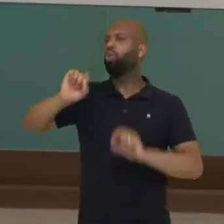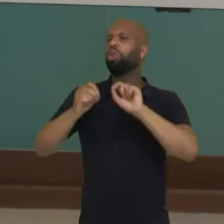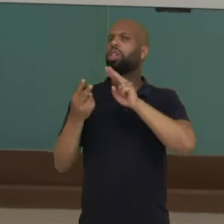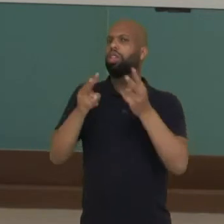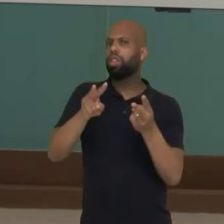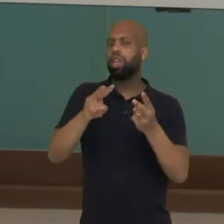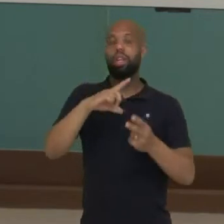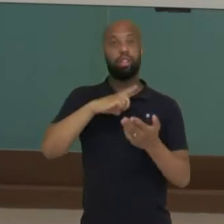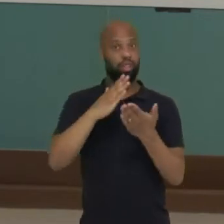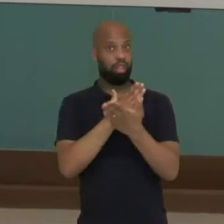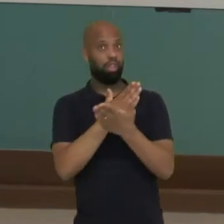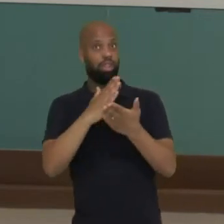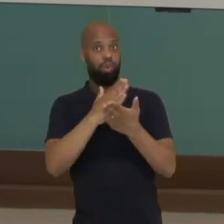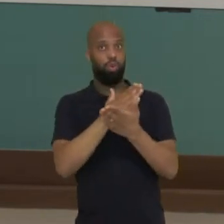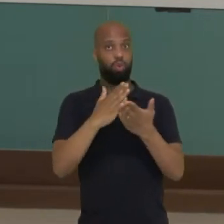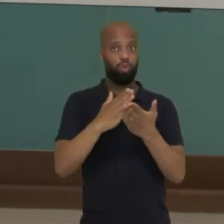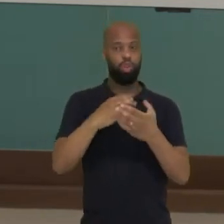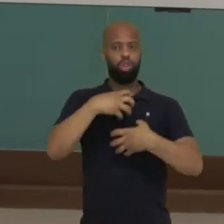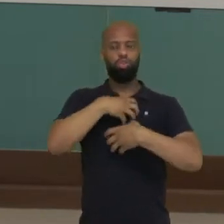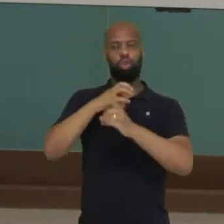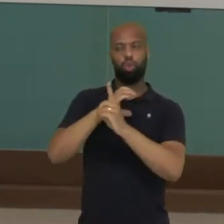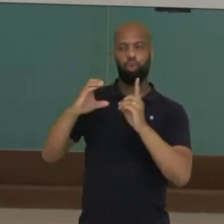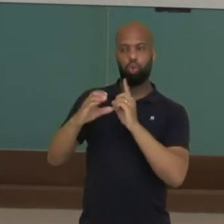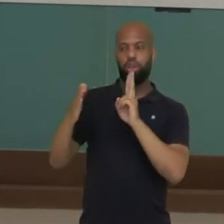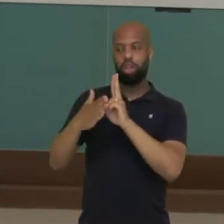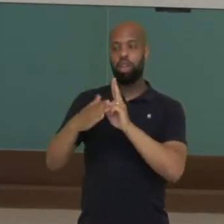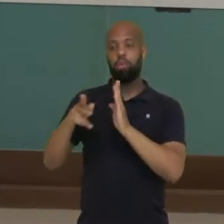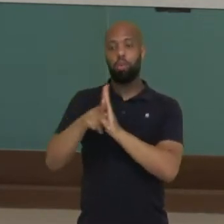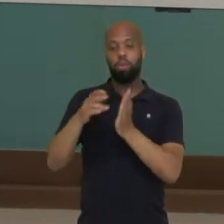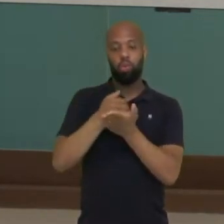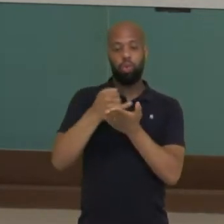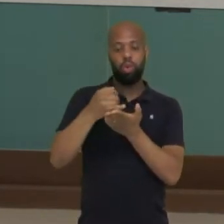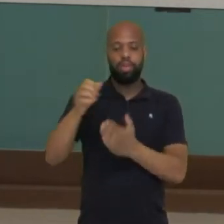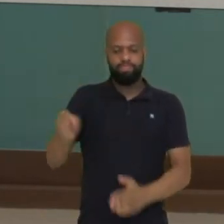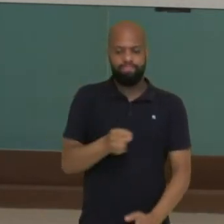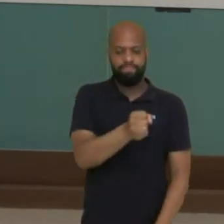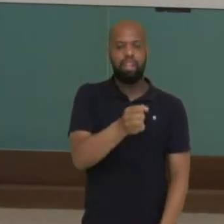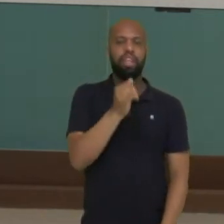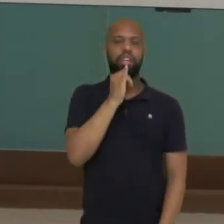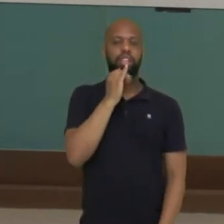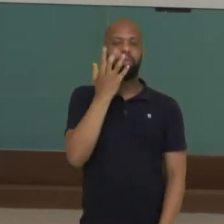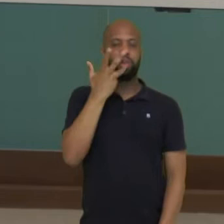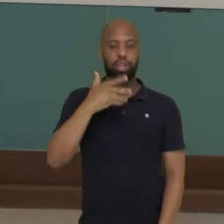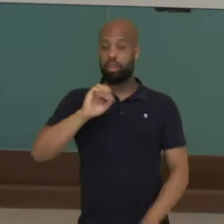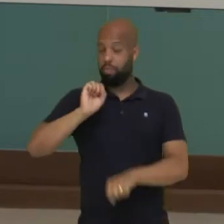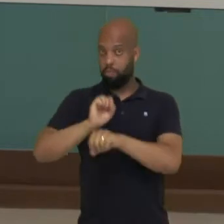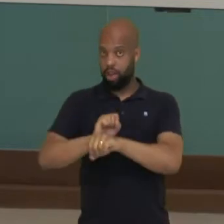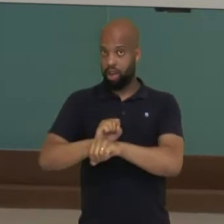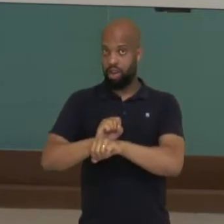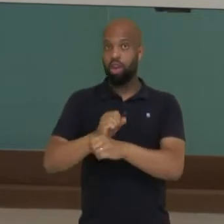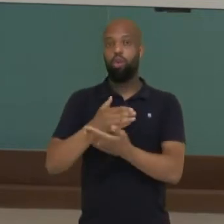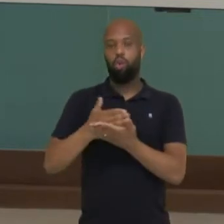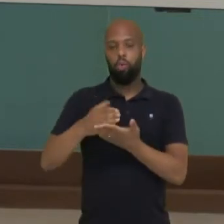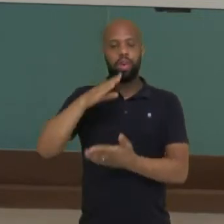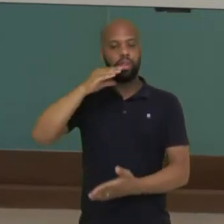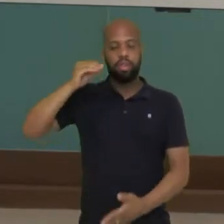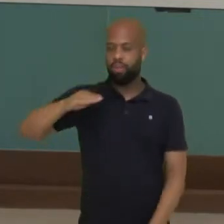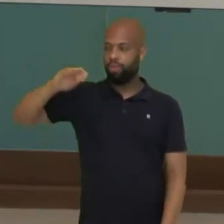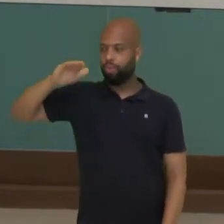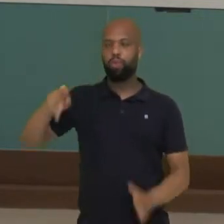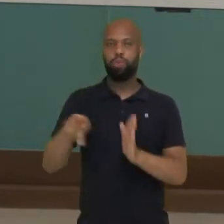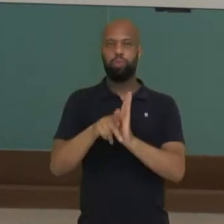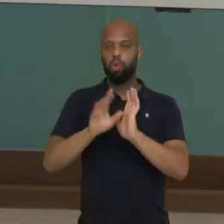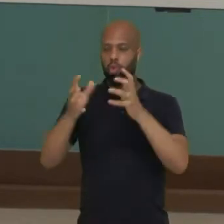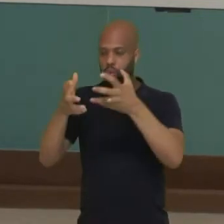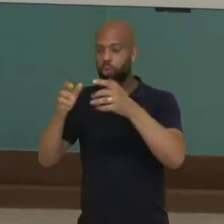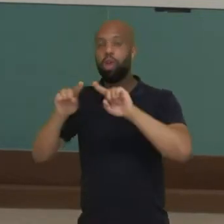rituais indígenas que são chamados rituais de iniciação, quando a criança deixa de ser criança e passa a ser um adulto da tribo.